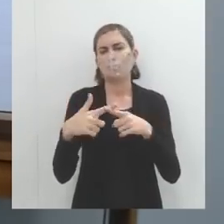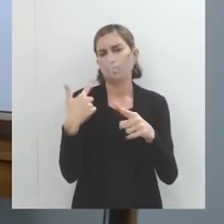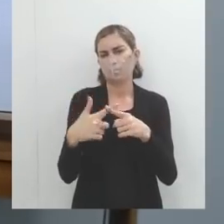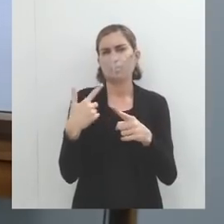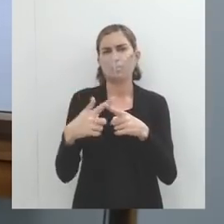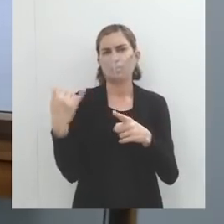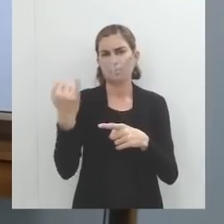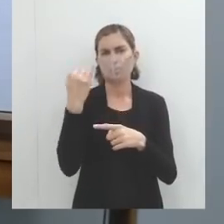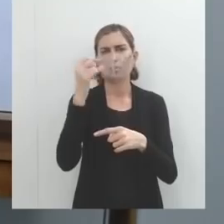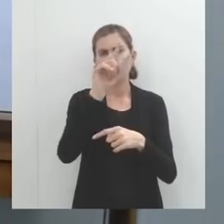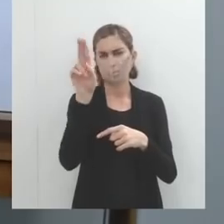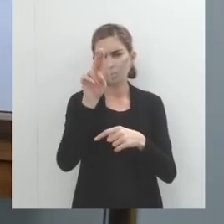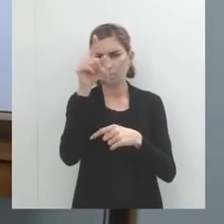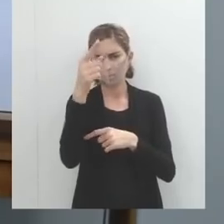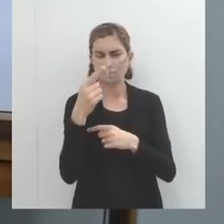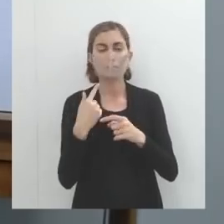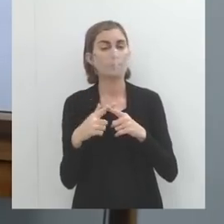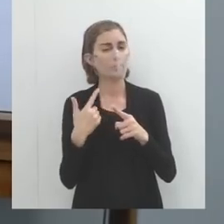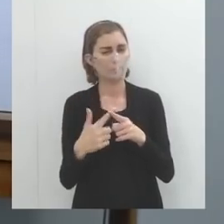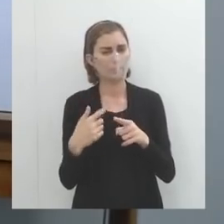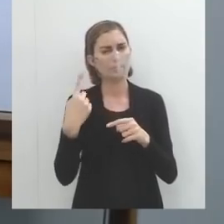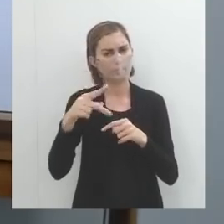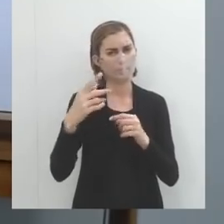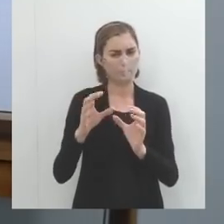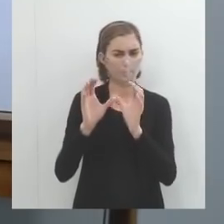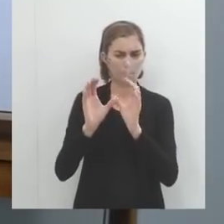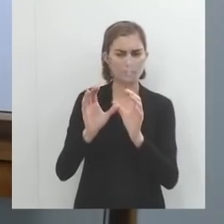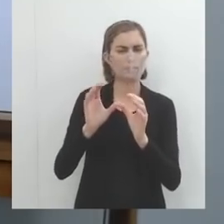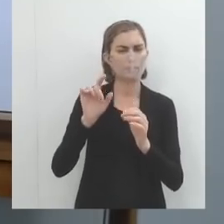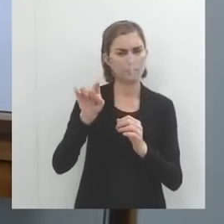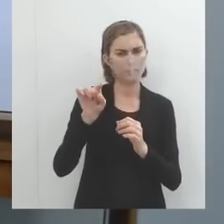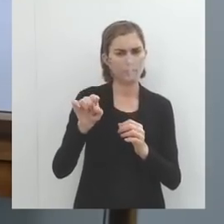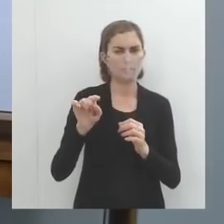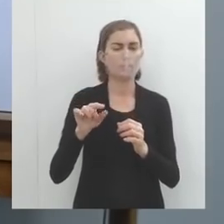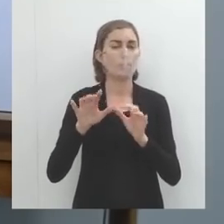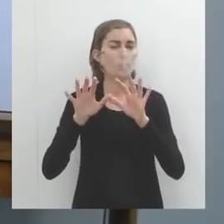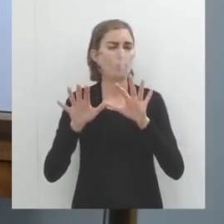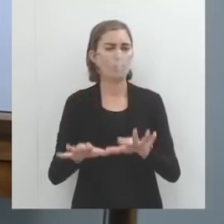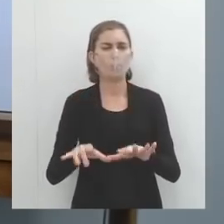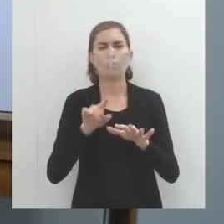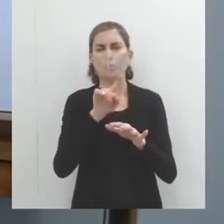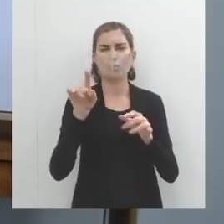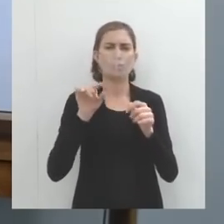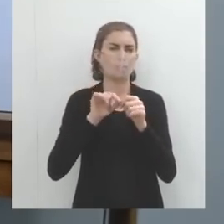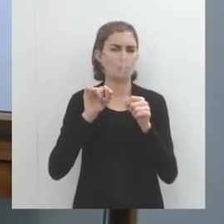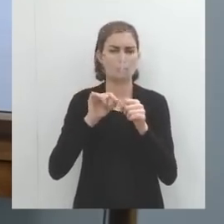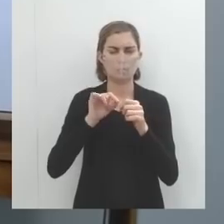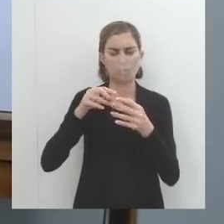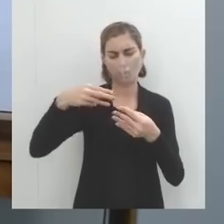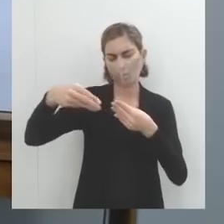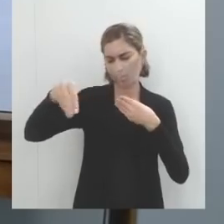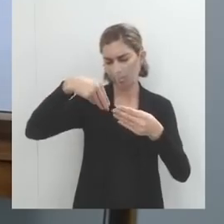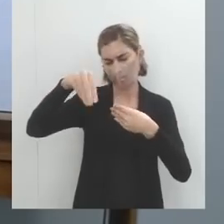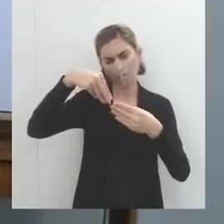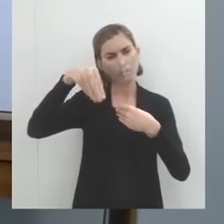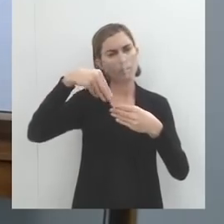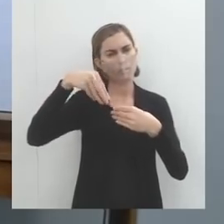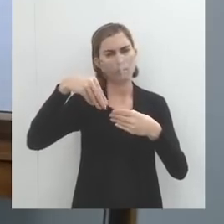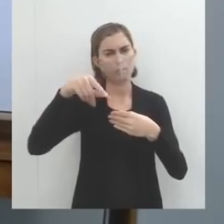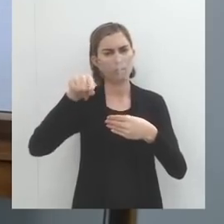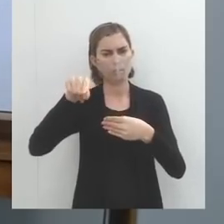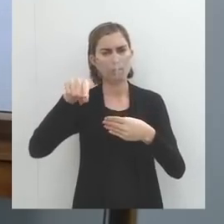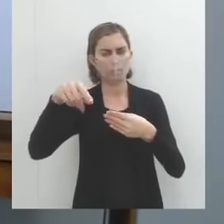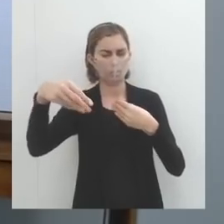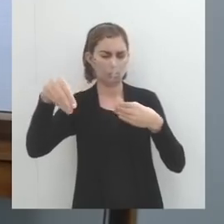elas são importantíssimas? Porque são nessas vesículas seminais aonde você vai produzir um líquido. E